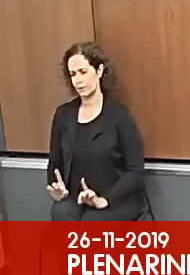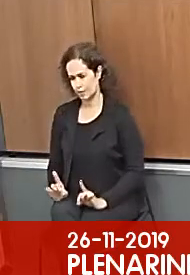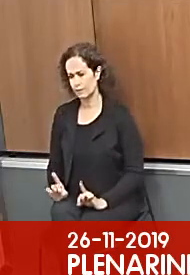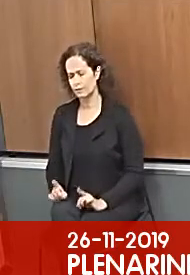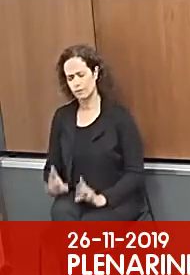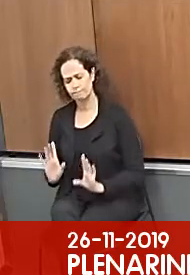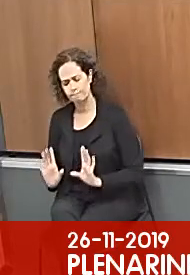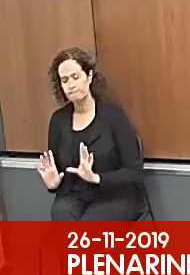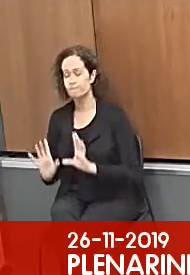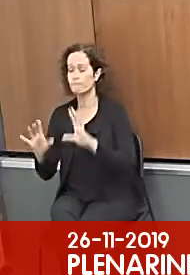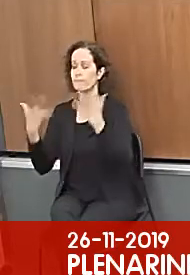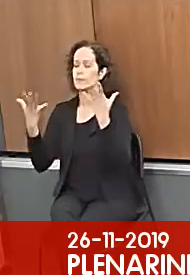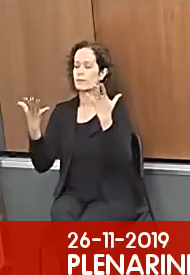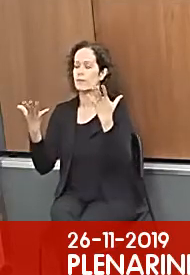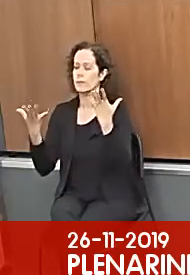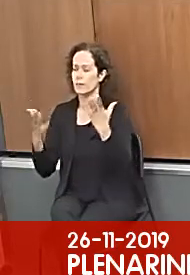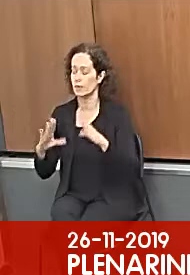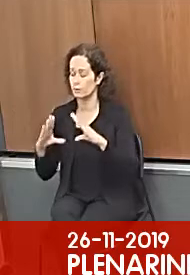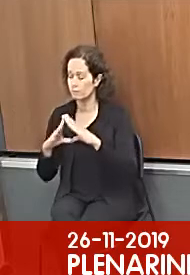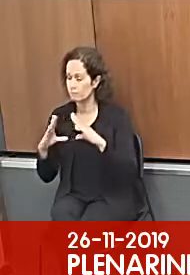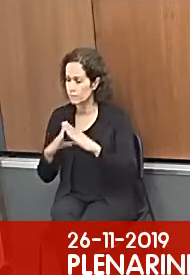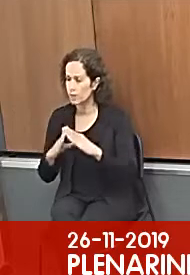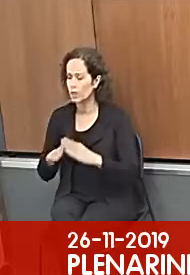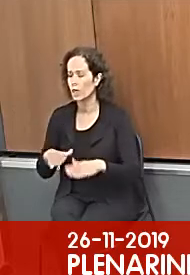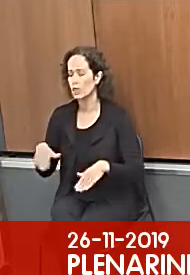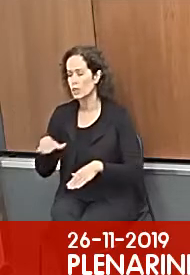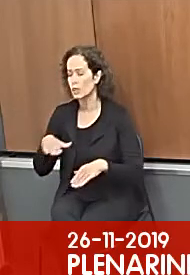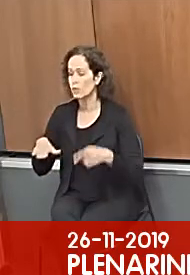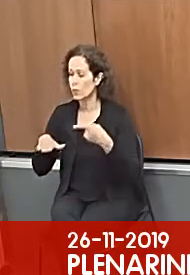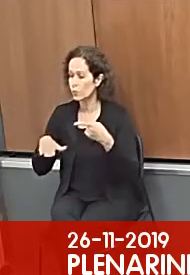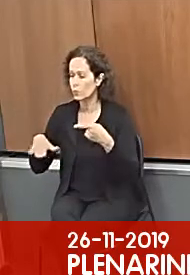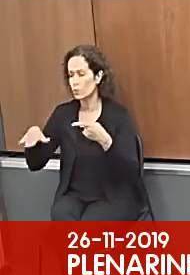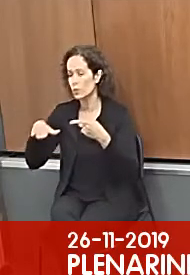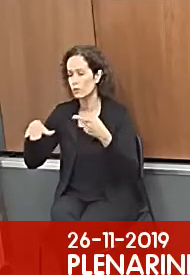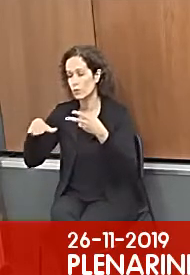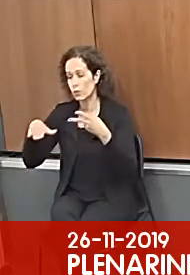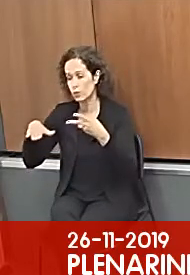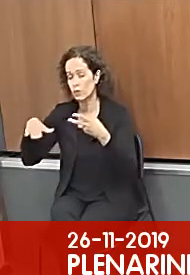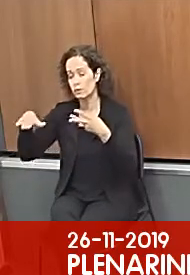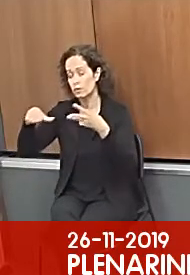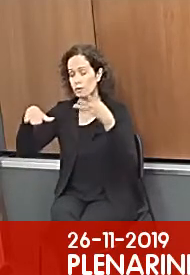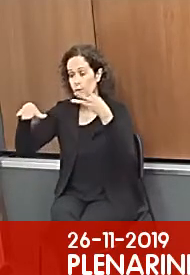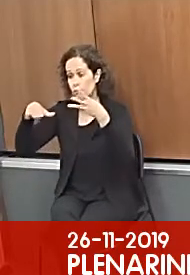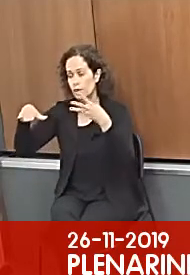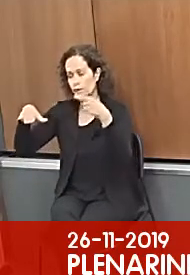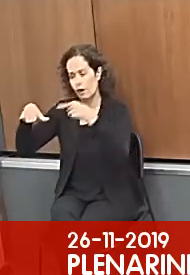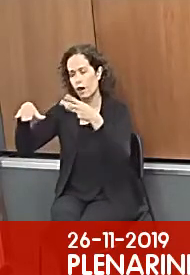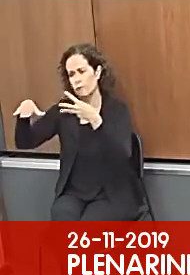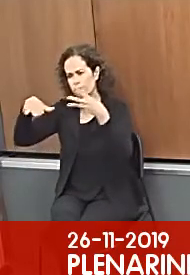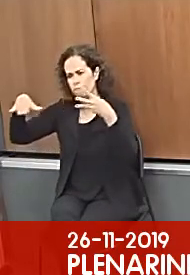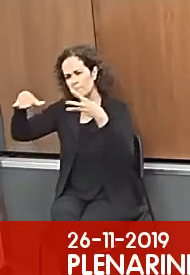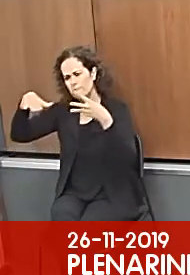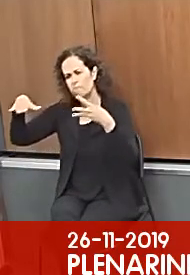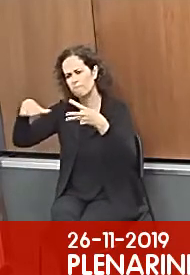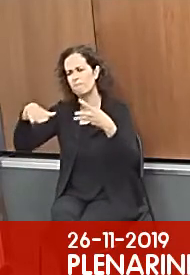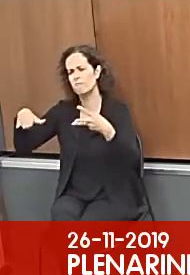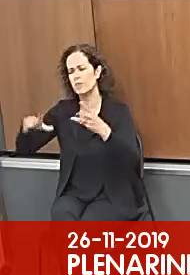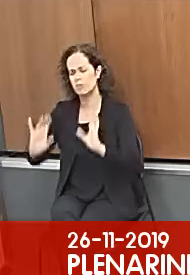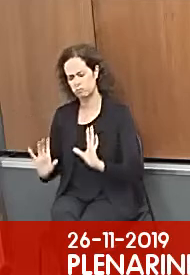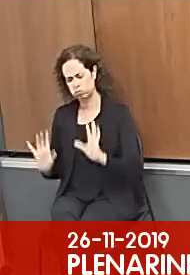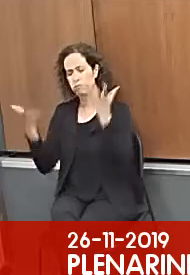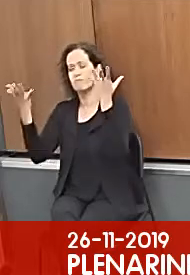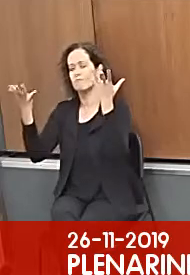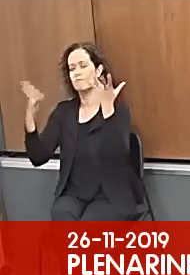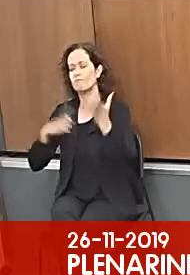o evento, a casa tem um evento nível 1, nível 2 e nível 3. Será o evento nível 3, o maior evento que a casa